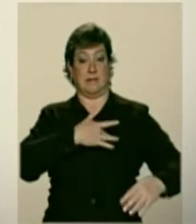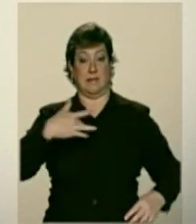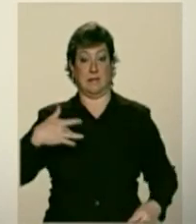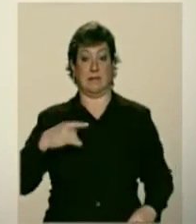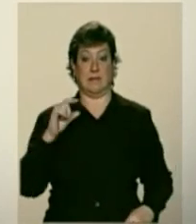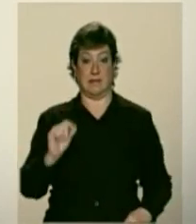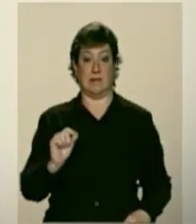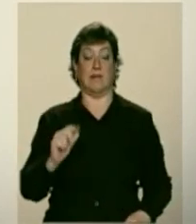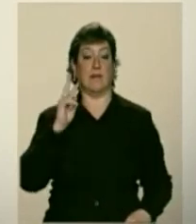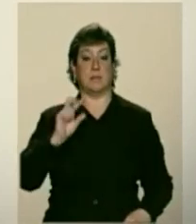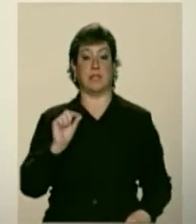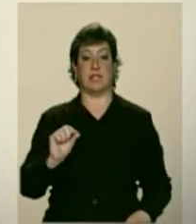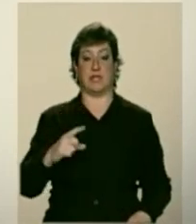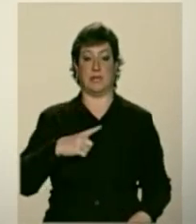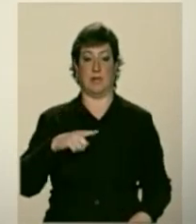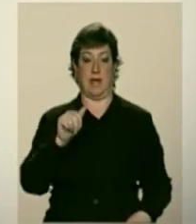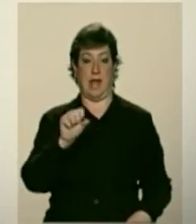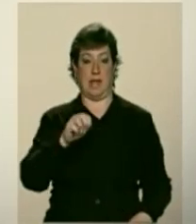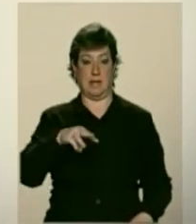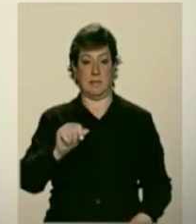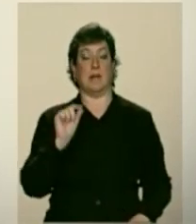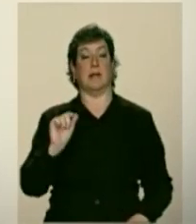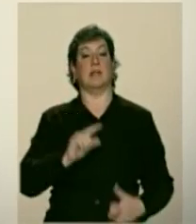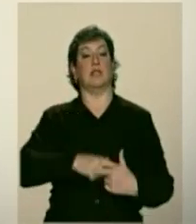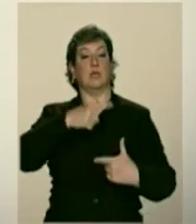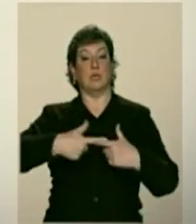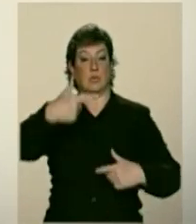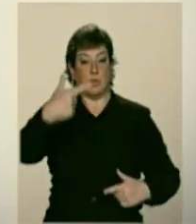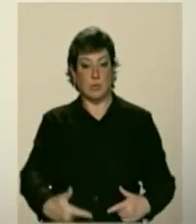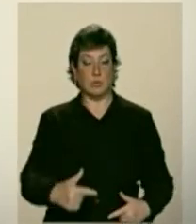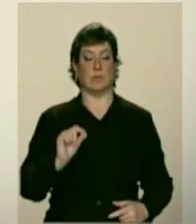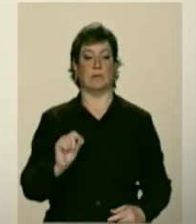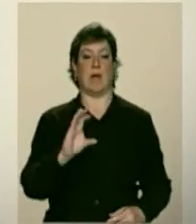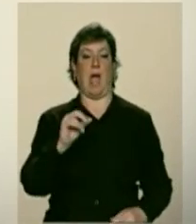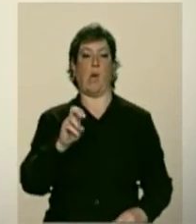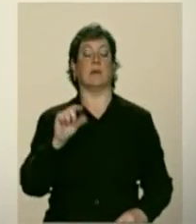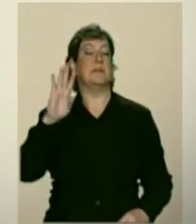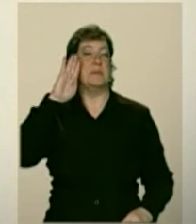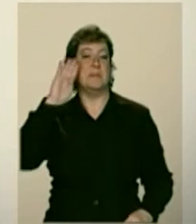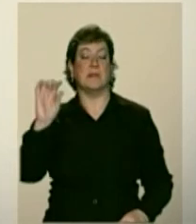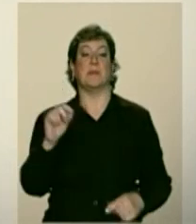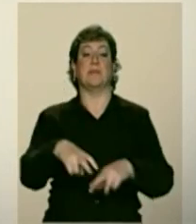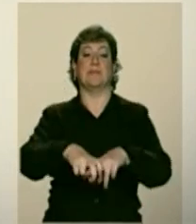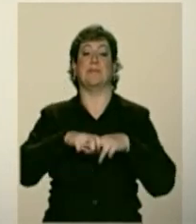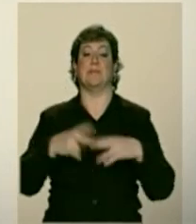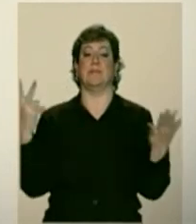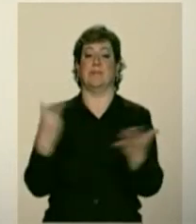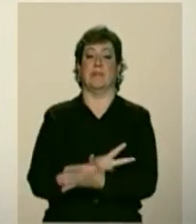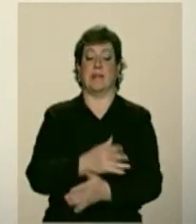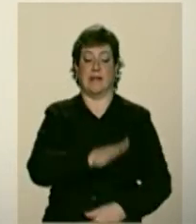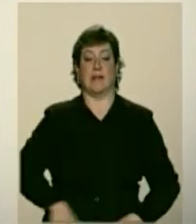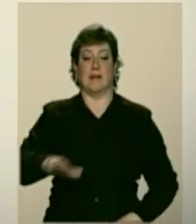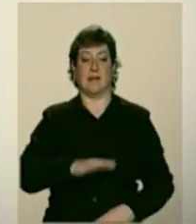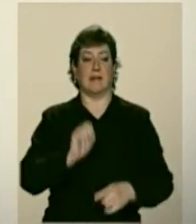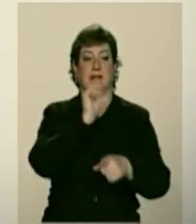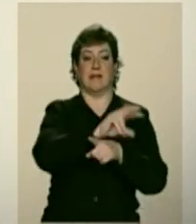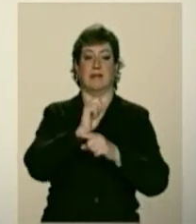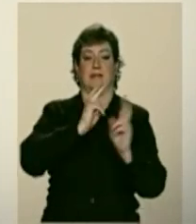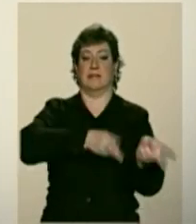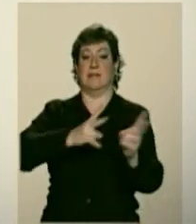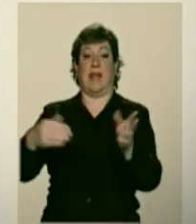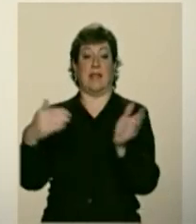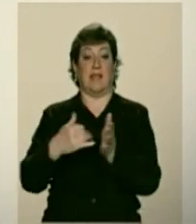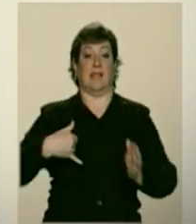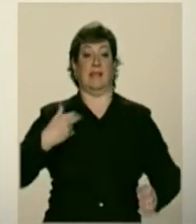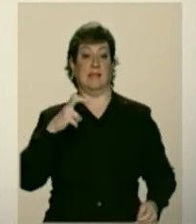observou que a asma é a segunda principal causa de internação de crianças de até 5 anos